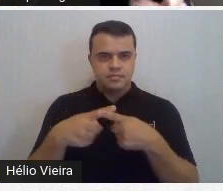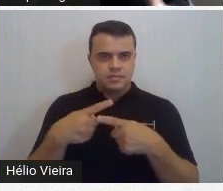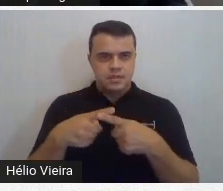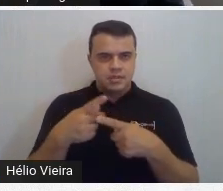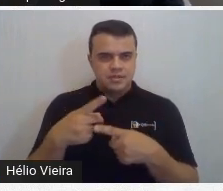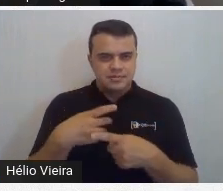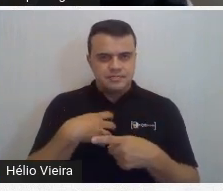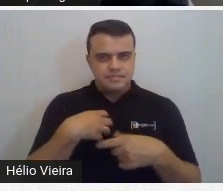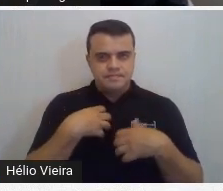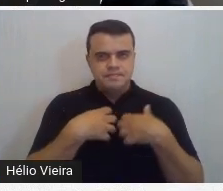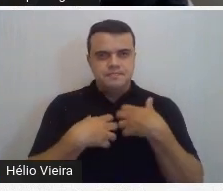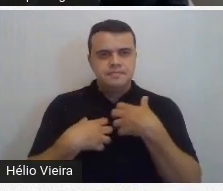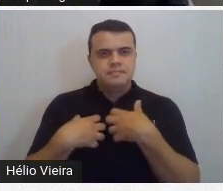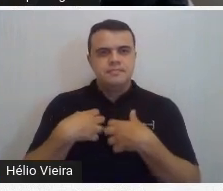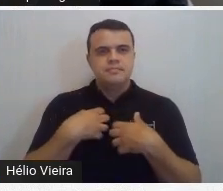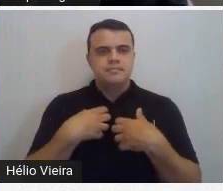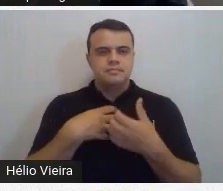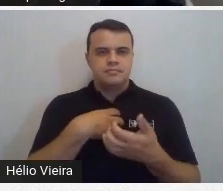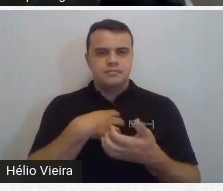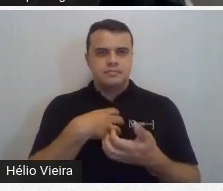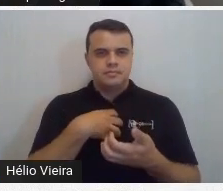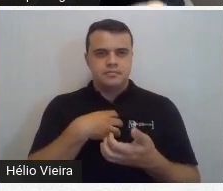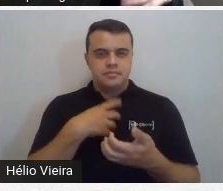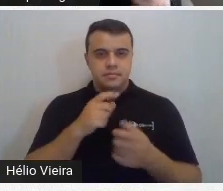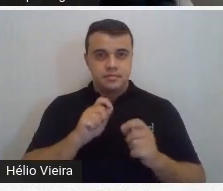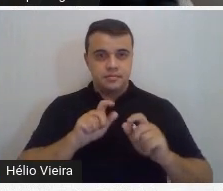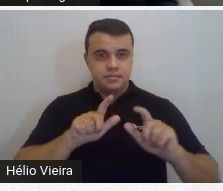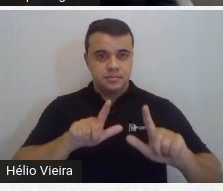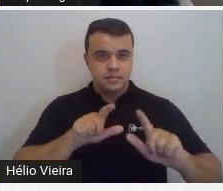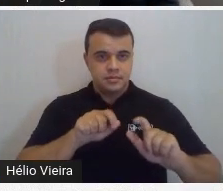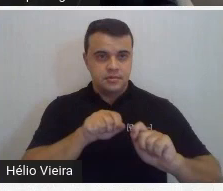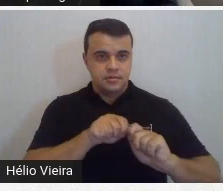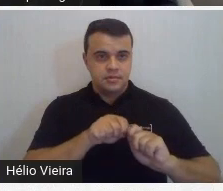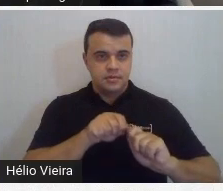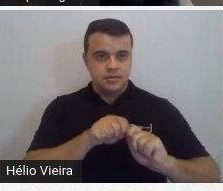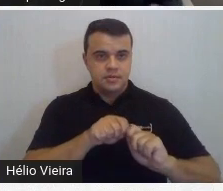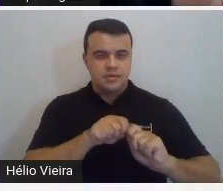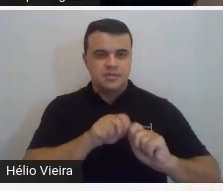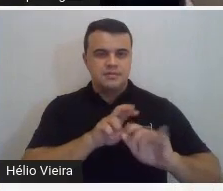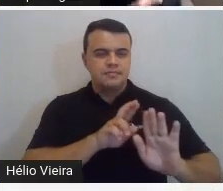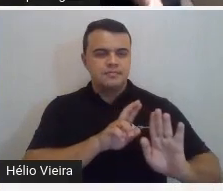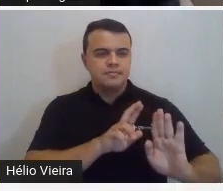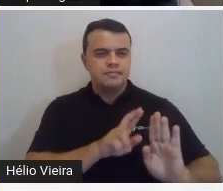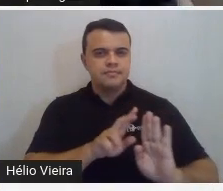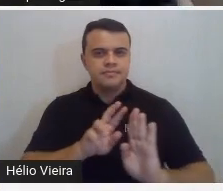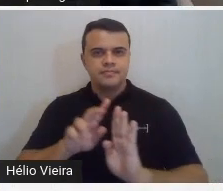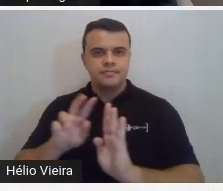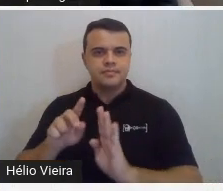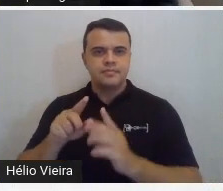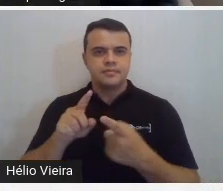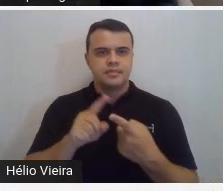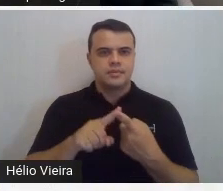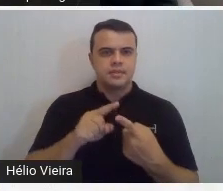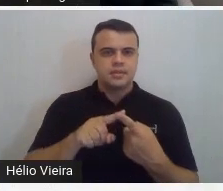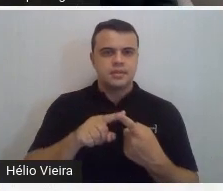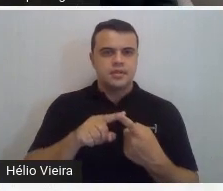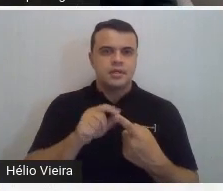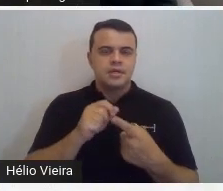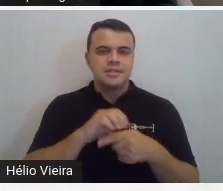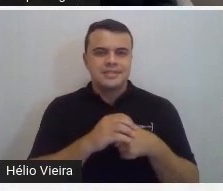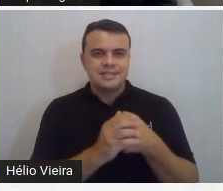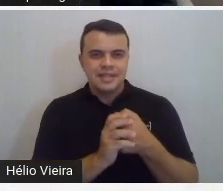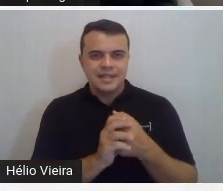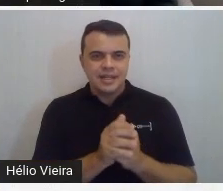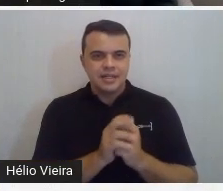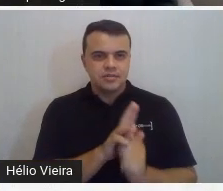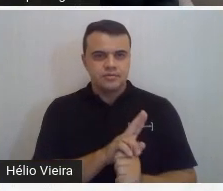angústia que ele sentia. Essa tela faz parte de uma série que incluía também a ansiedade, que a gente vê aqui